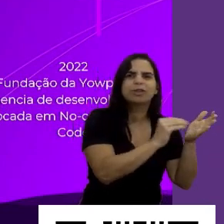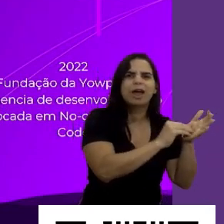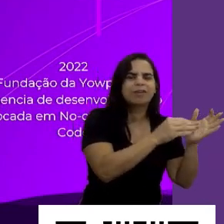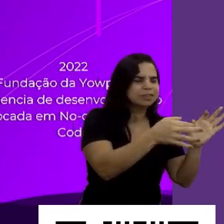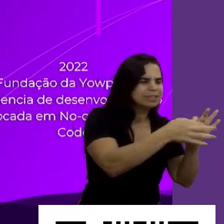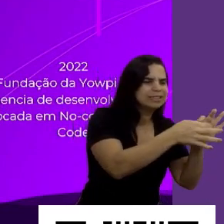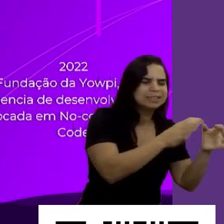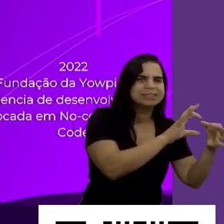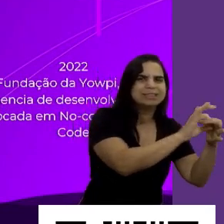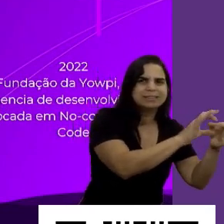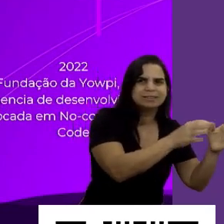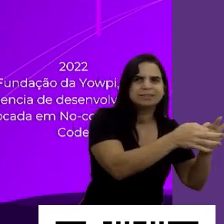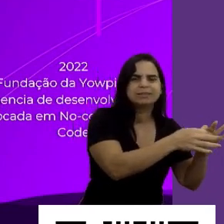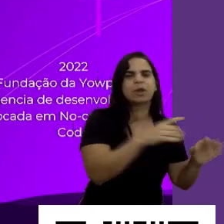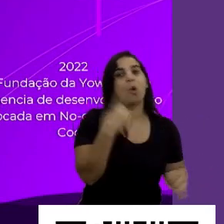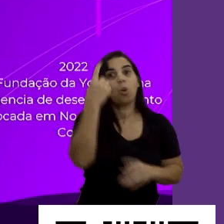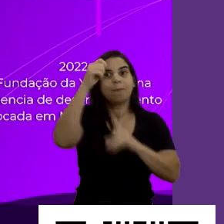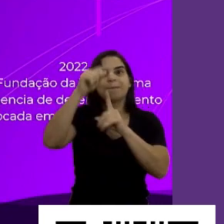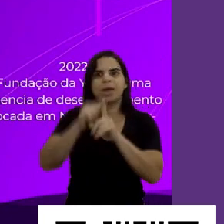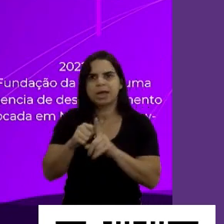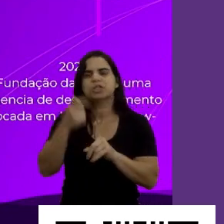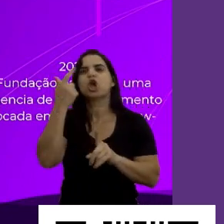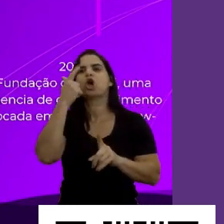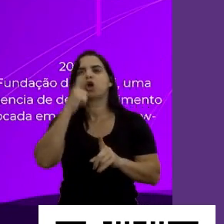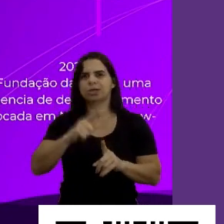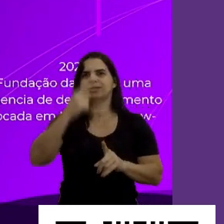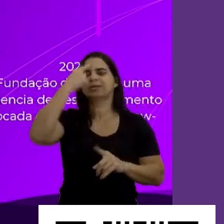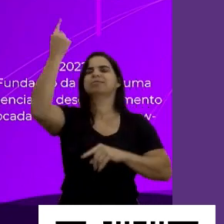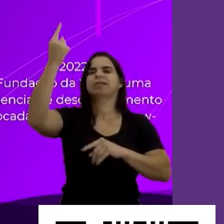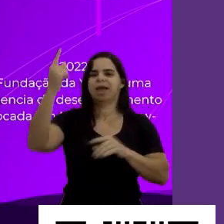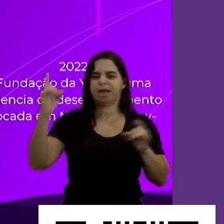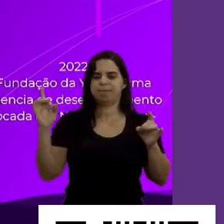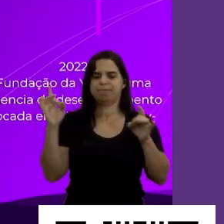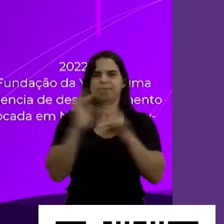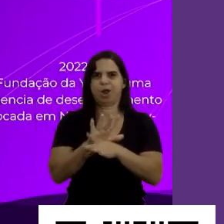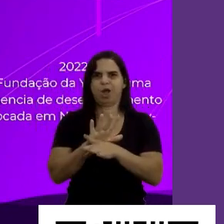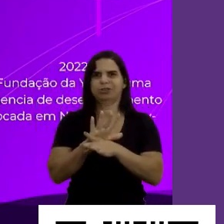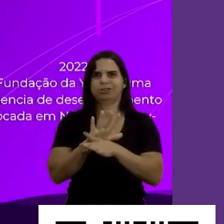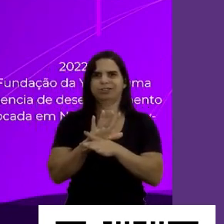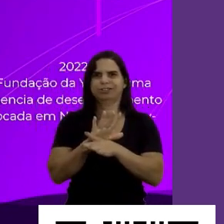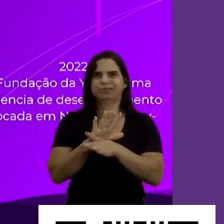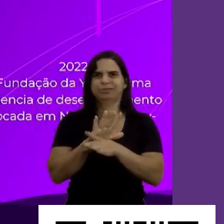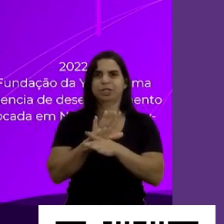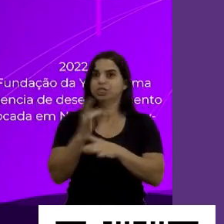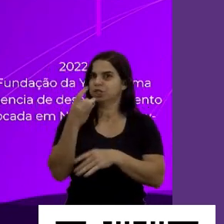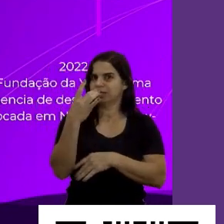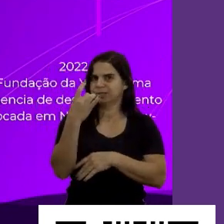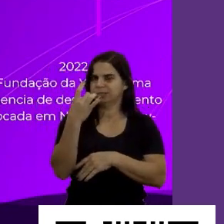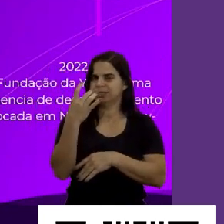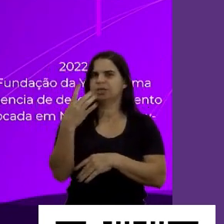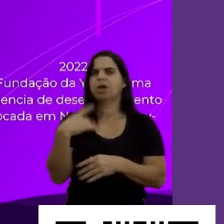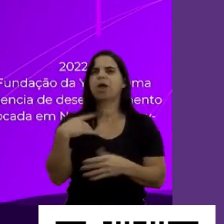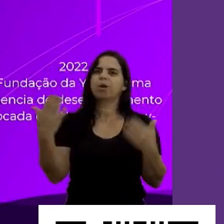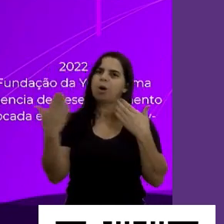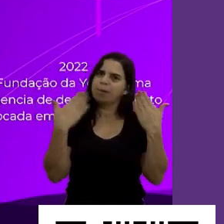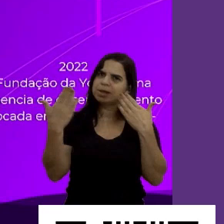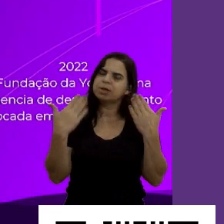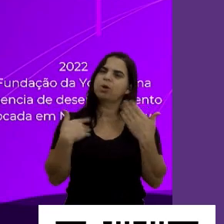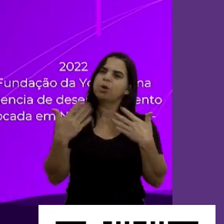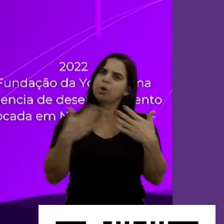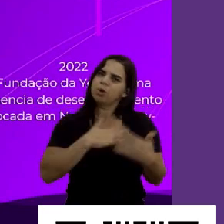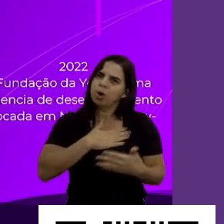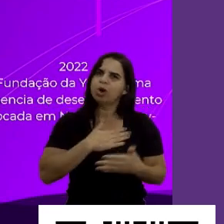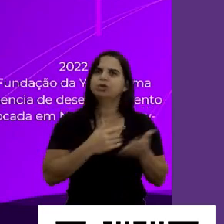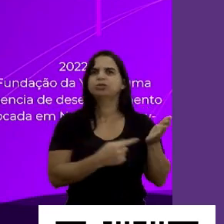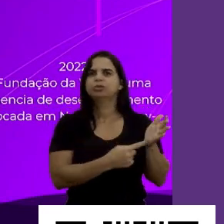consegui tirar a ideia do Papel sozinho e tem essa essa comparação que eu gosto de trazer